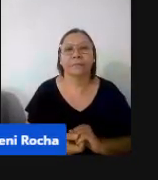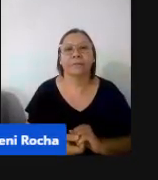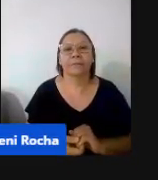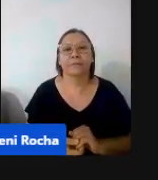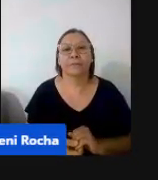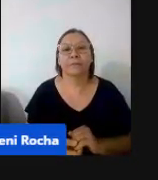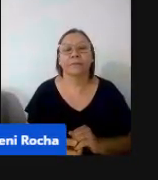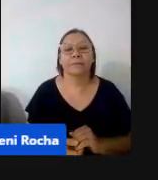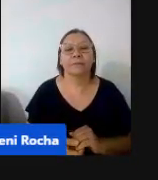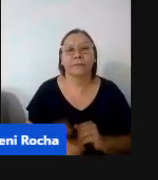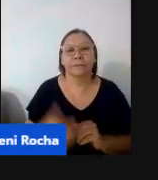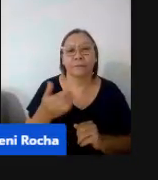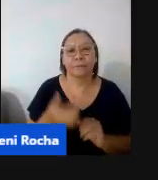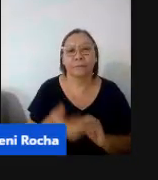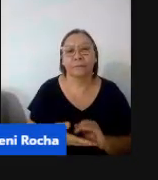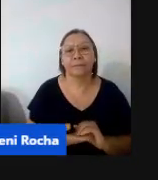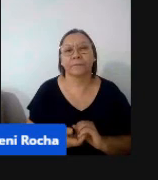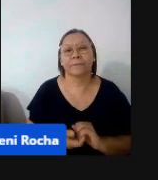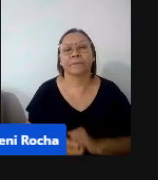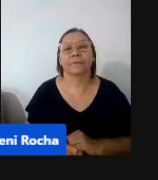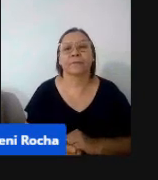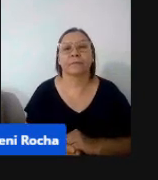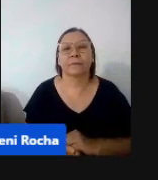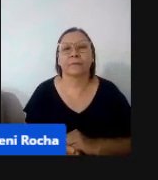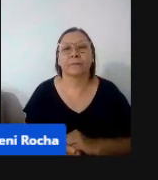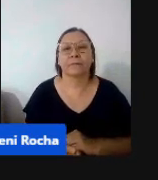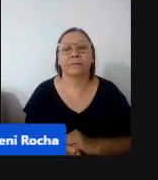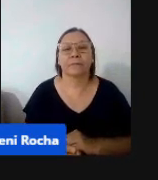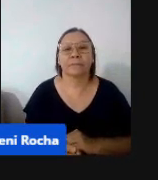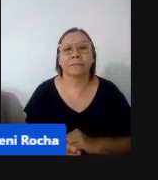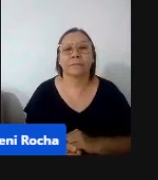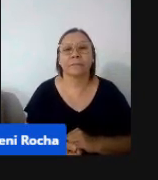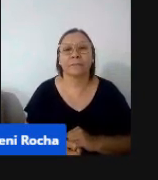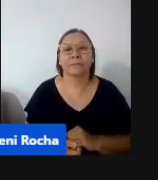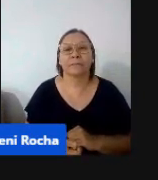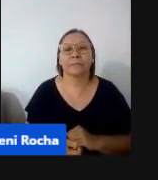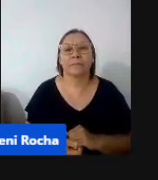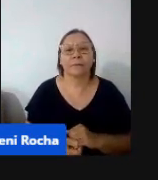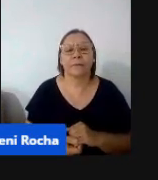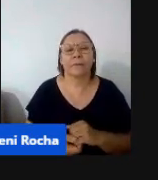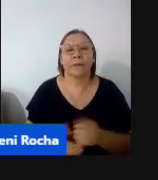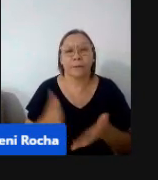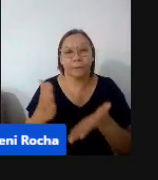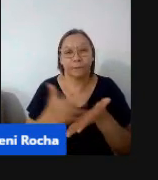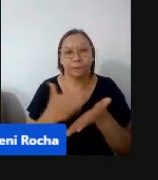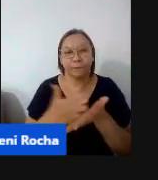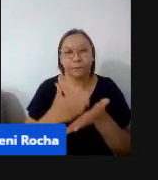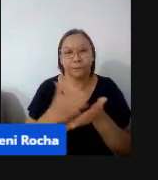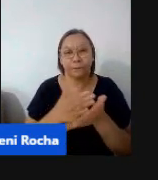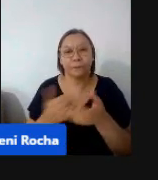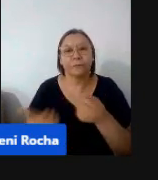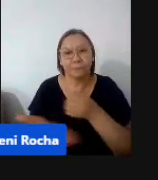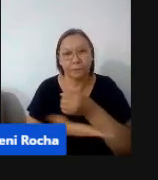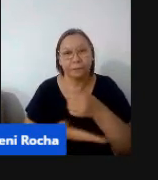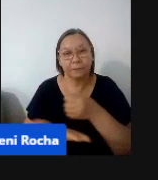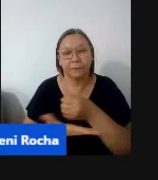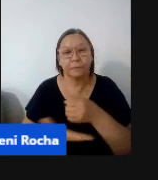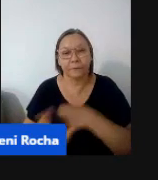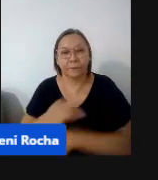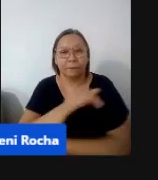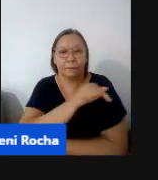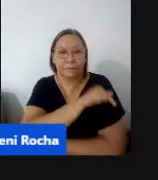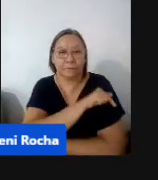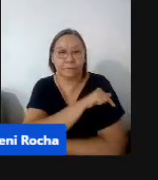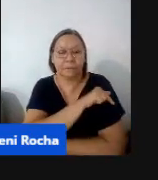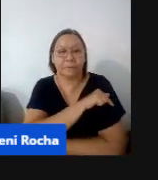Vamos para o próximo slide? No caderno base 3 do 7º ano, nós